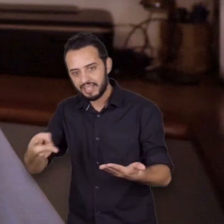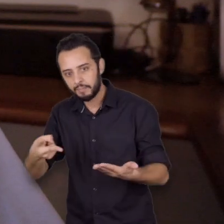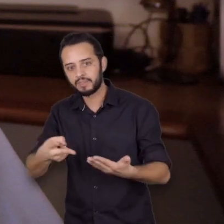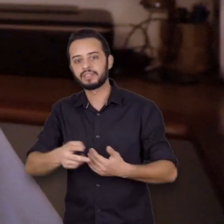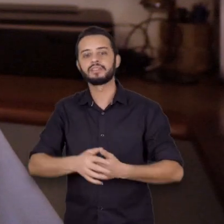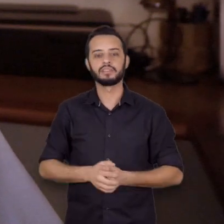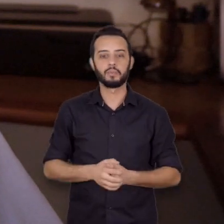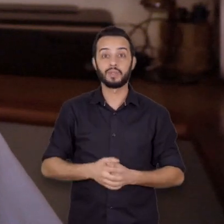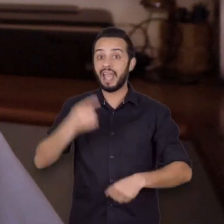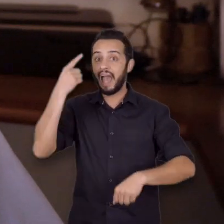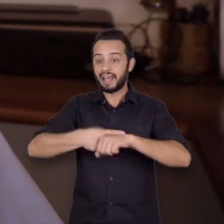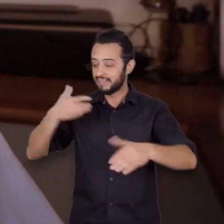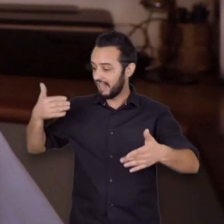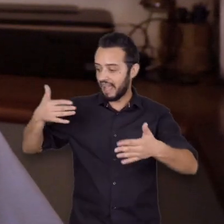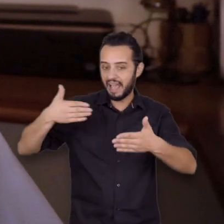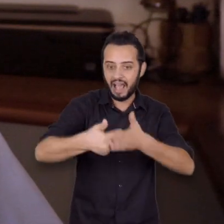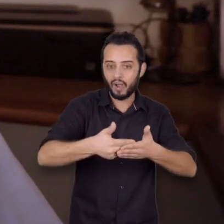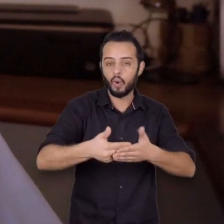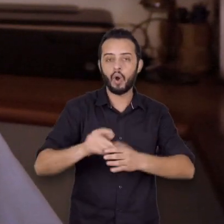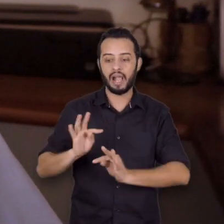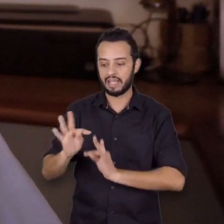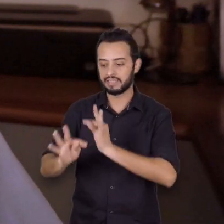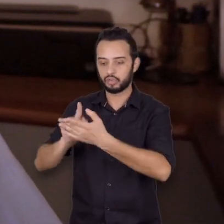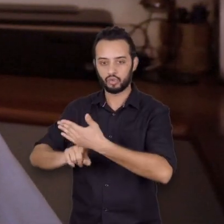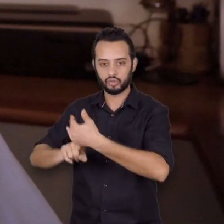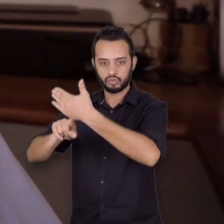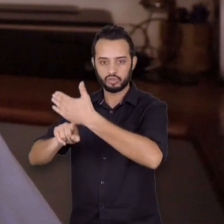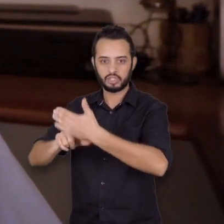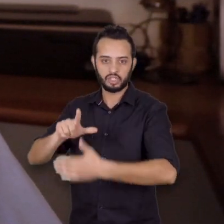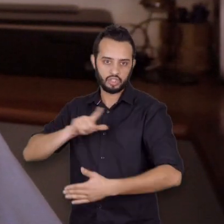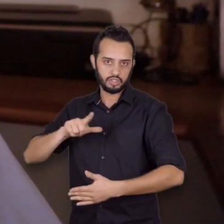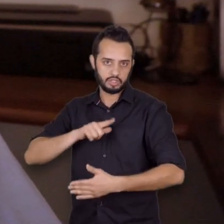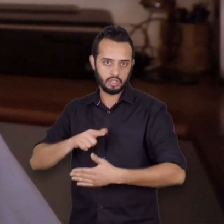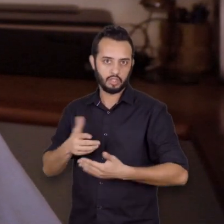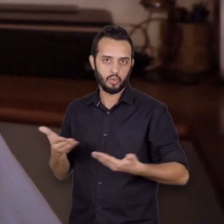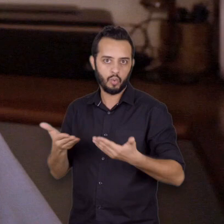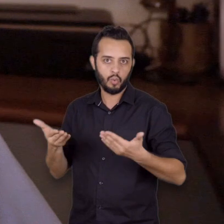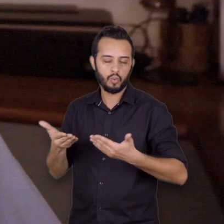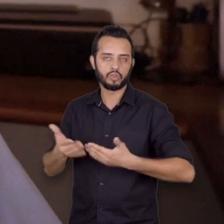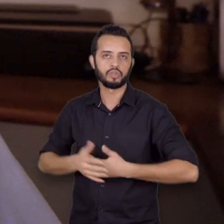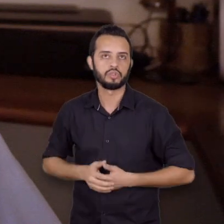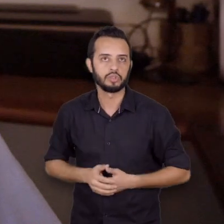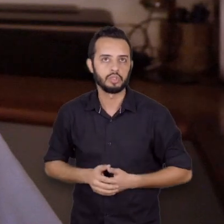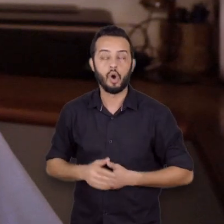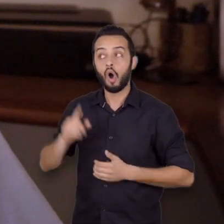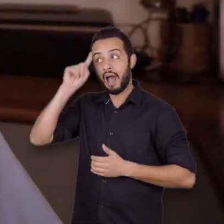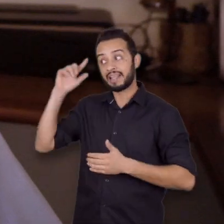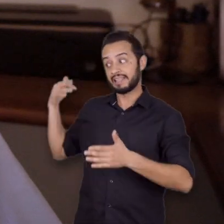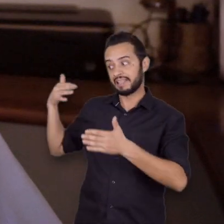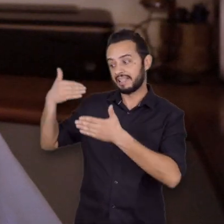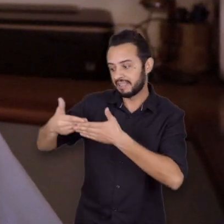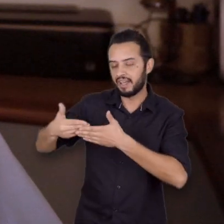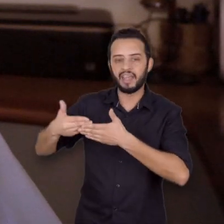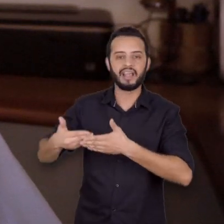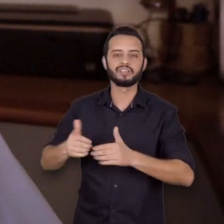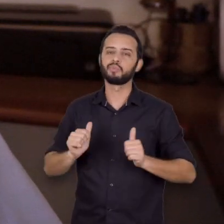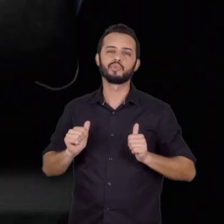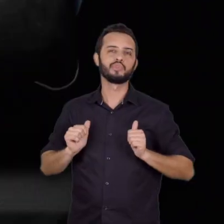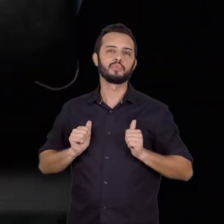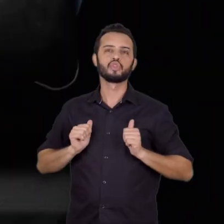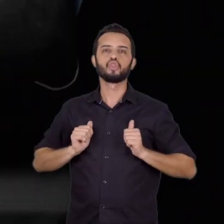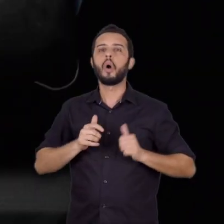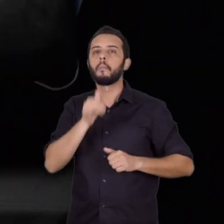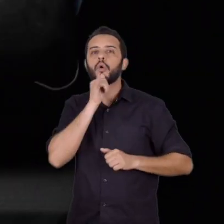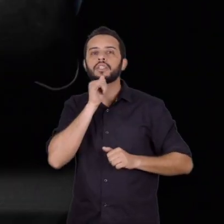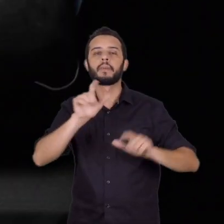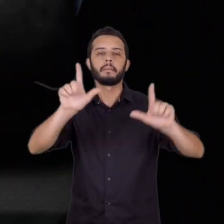até esse momento as tecnologias, os dispositivos que a gente dispunha, eles eram muito passivos,